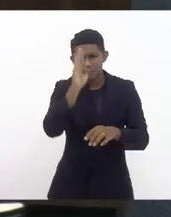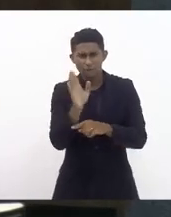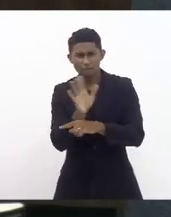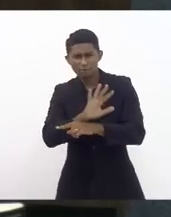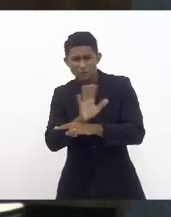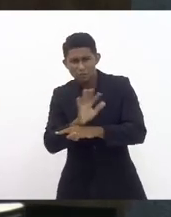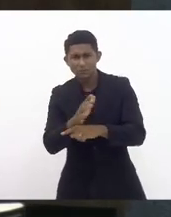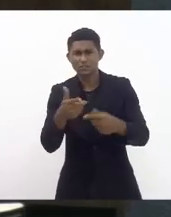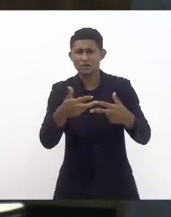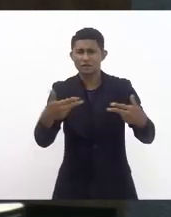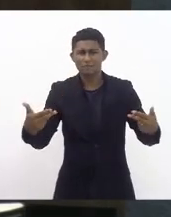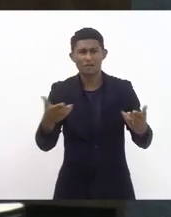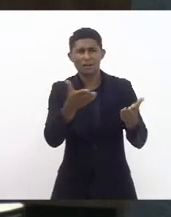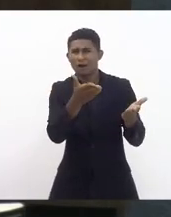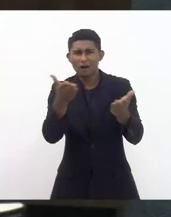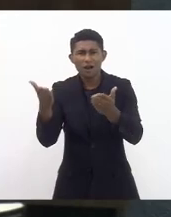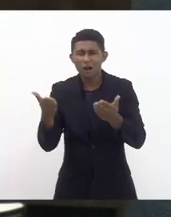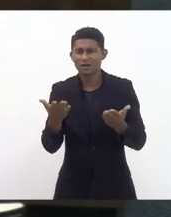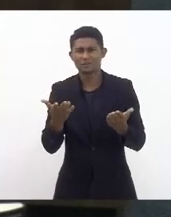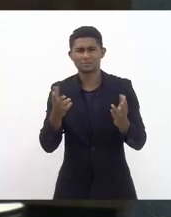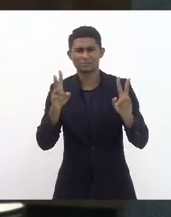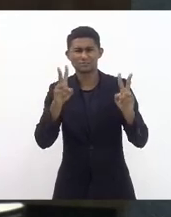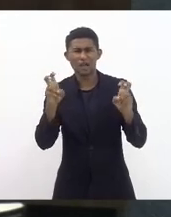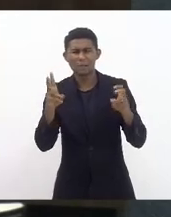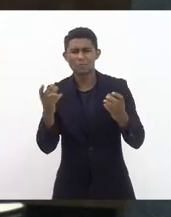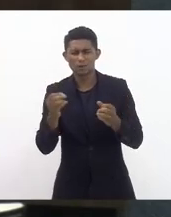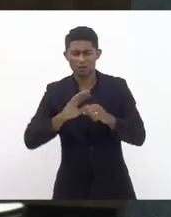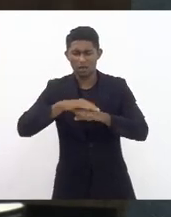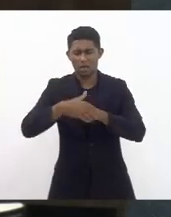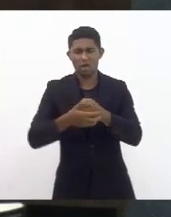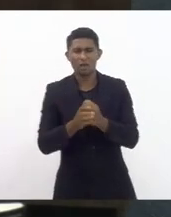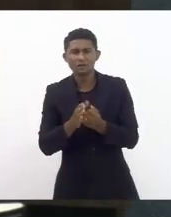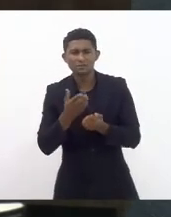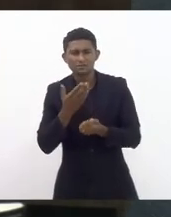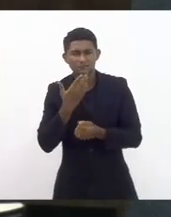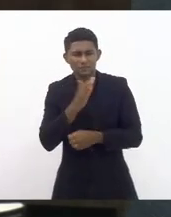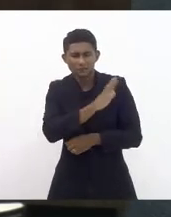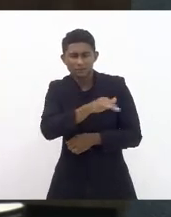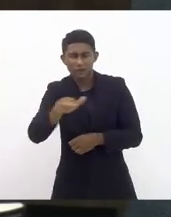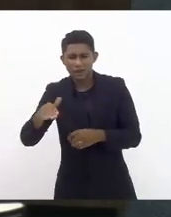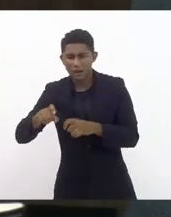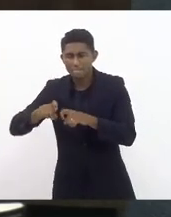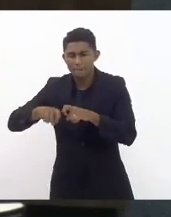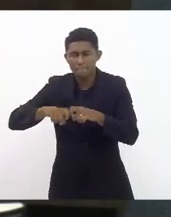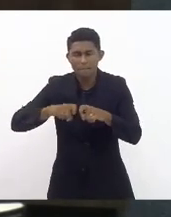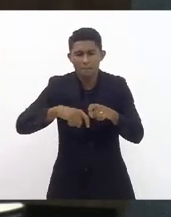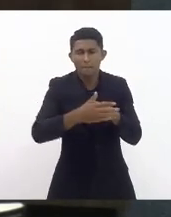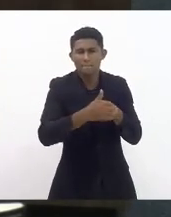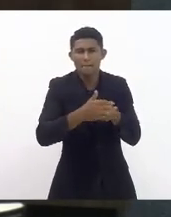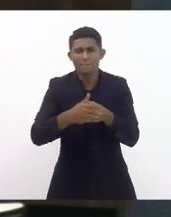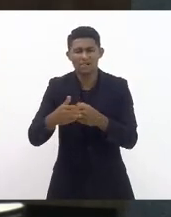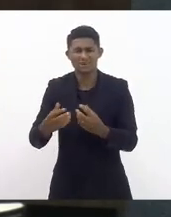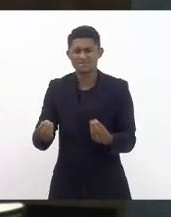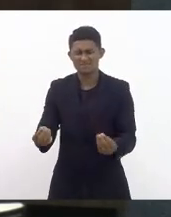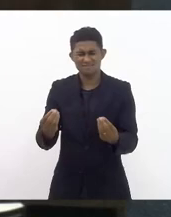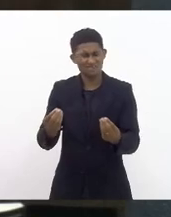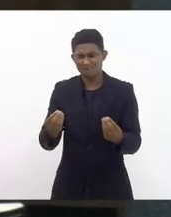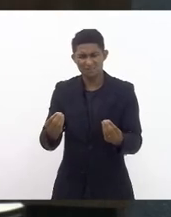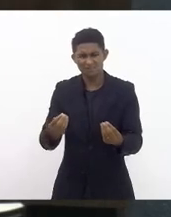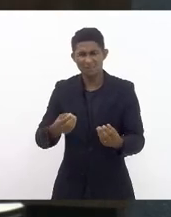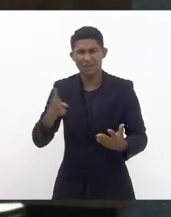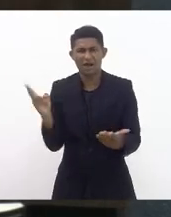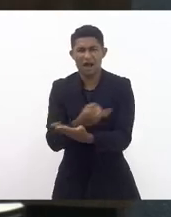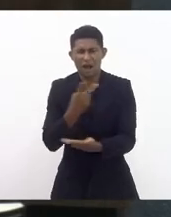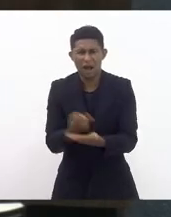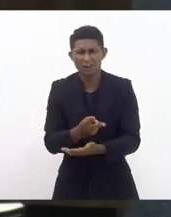que está tomando, incentivando a pedofilia, desqualificando a figura do professor. Vai plantar batata, vai arrumar uma